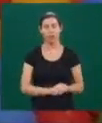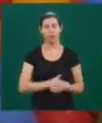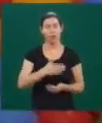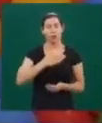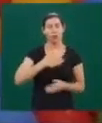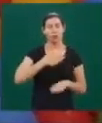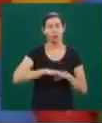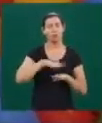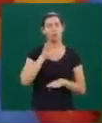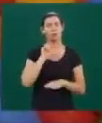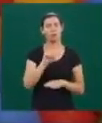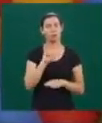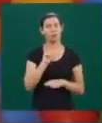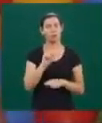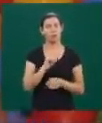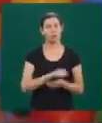isso?